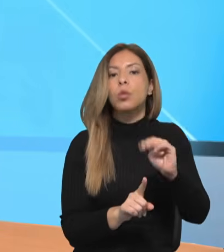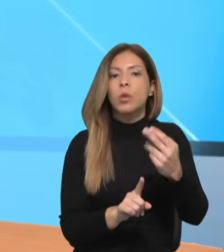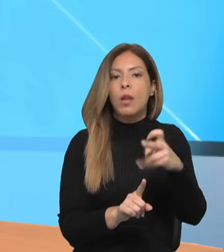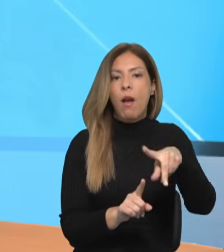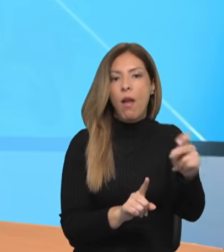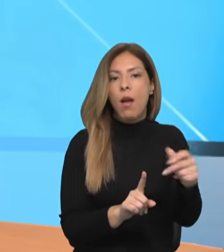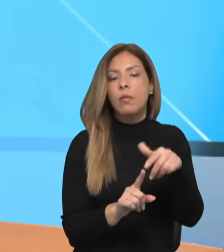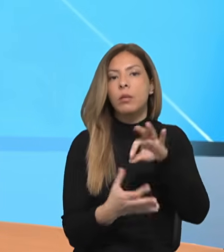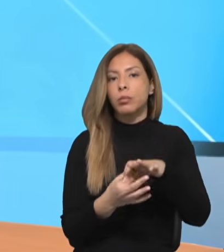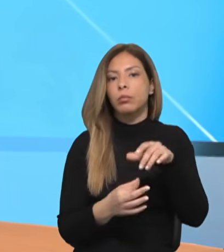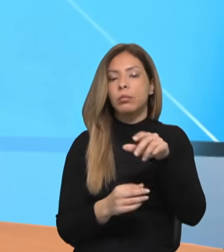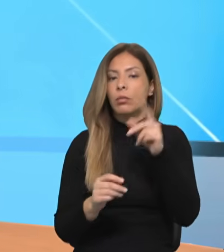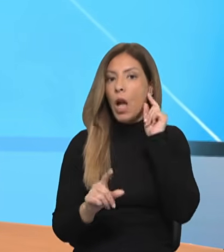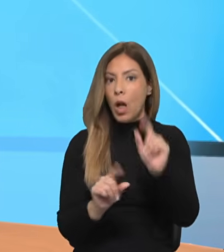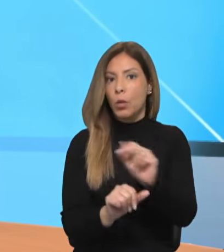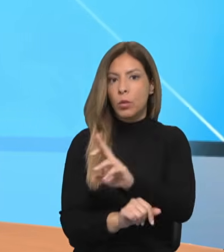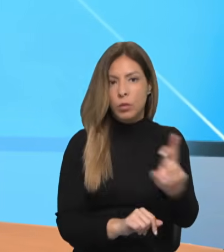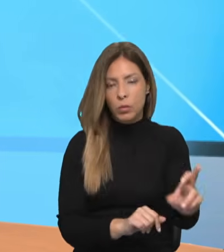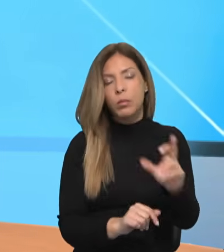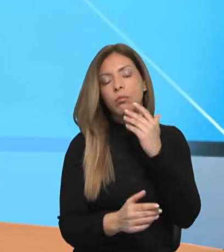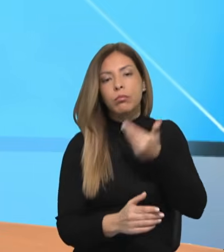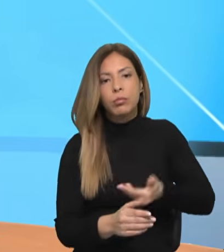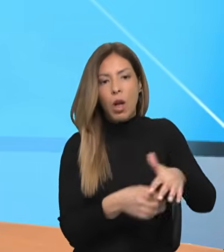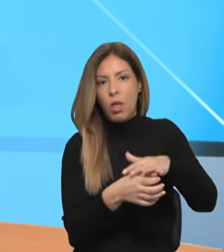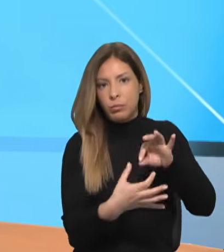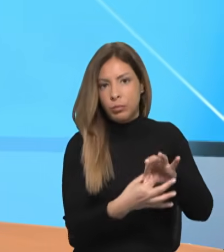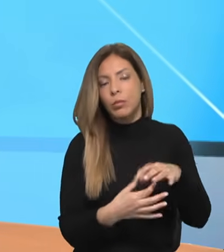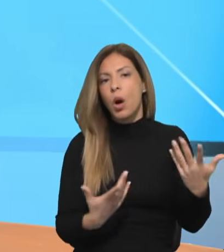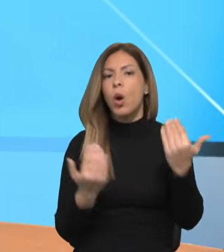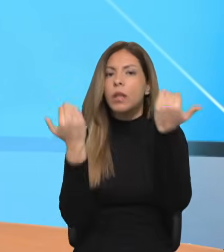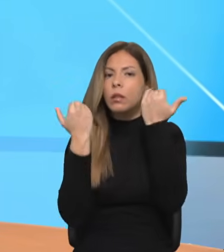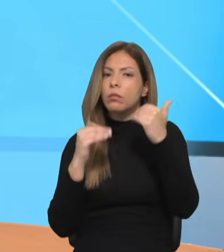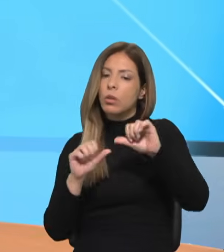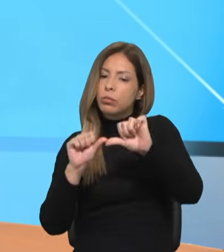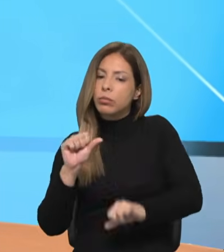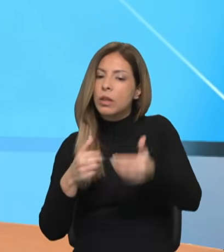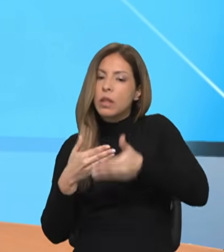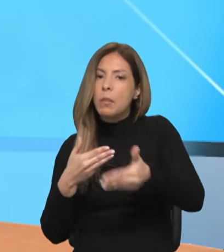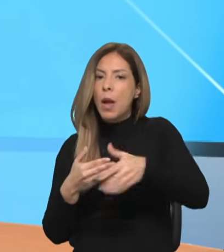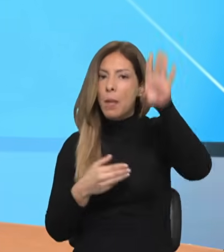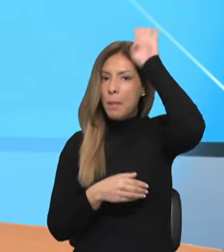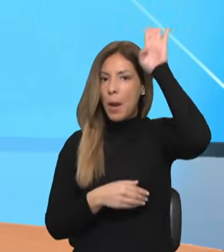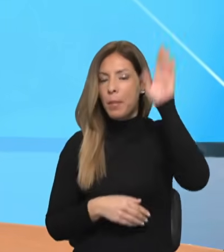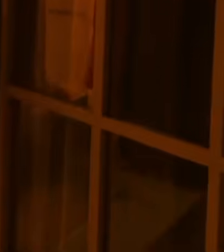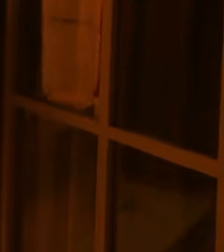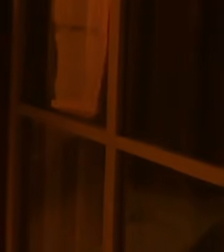da Renascença. Primeiro, queremos destacar notícias destes dias e começamos pela semana do Papa Leão